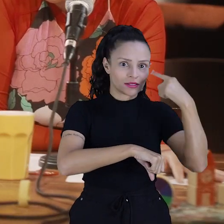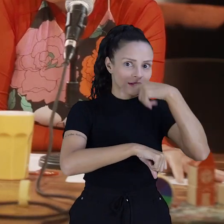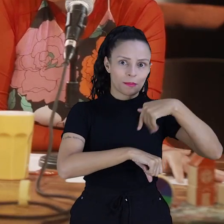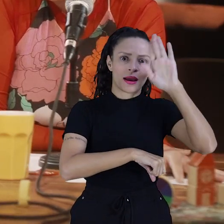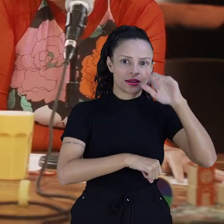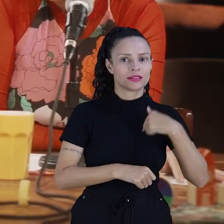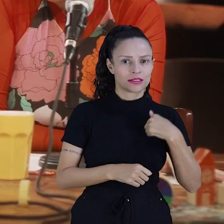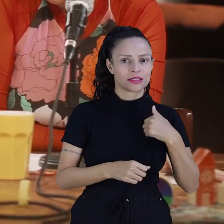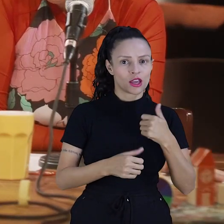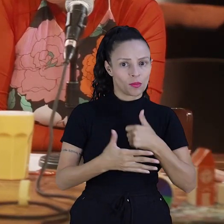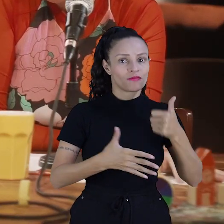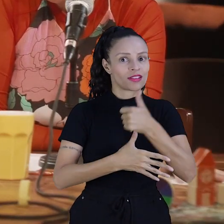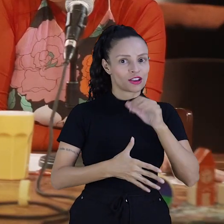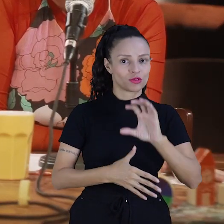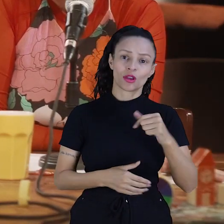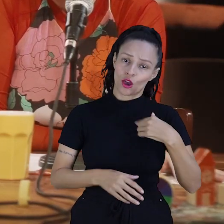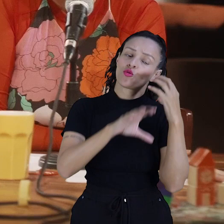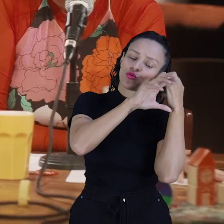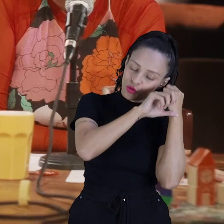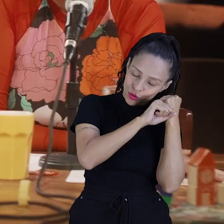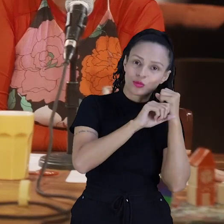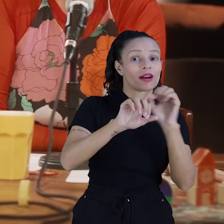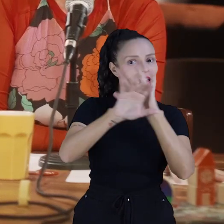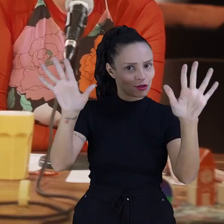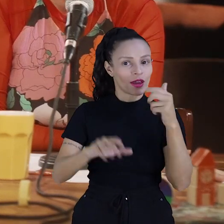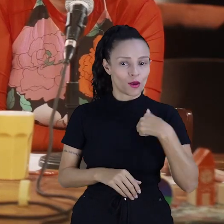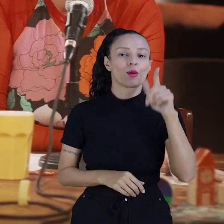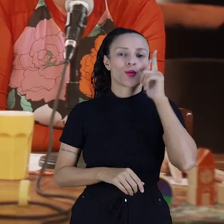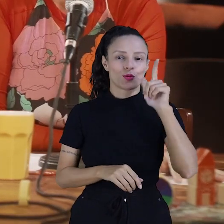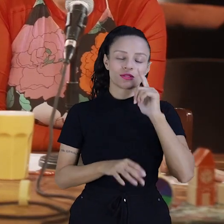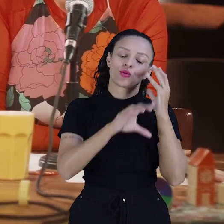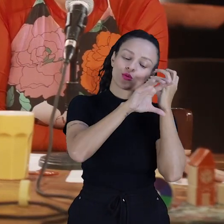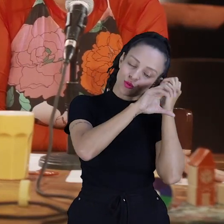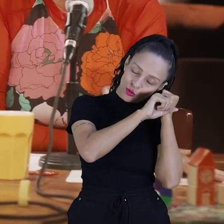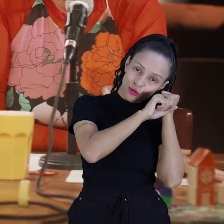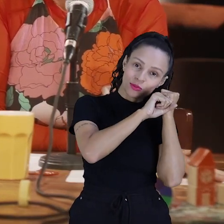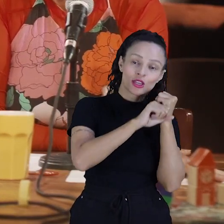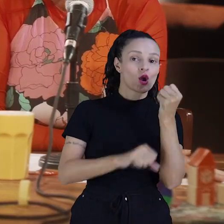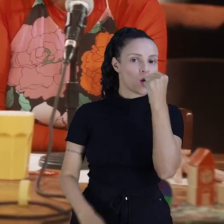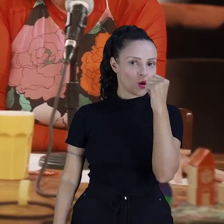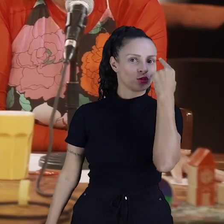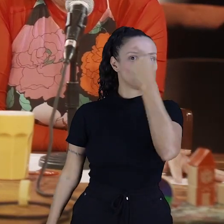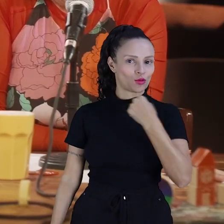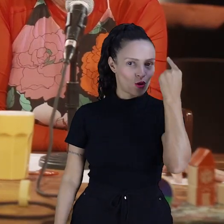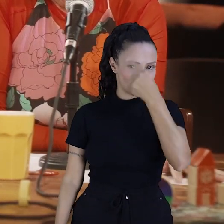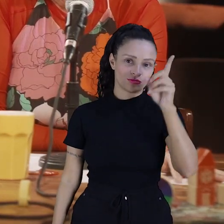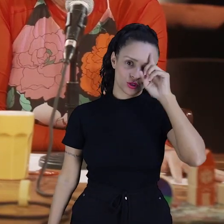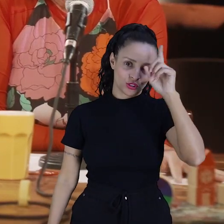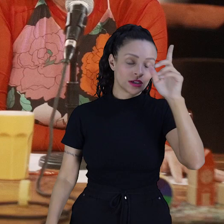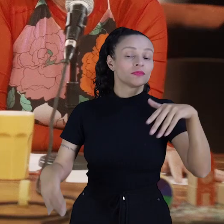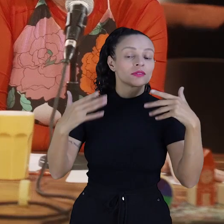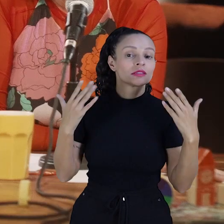a mais. Eu acho que eu sou um privilegiado nesse sentido, mas eu durmo, tá? Quero deixar bem claro que eu consigo dormir pelo menos